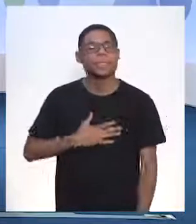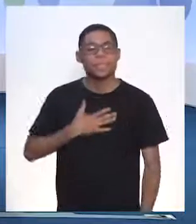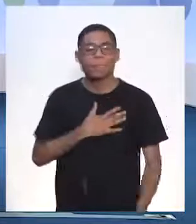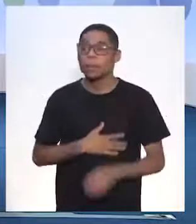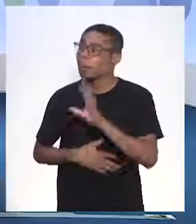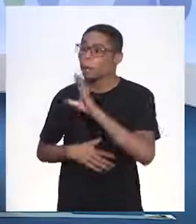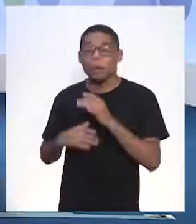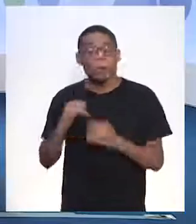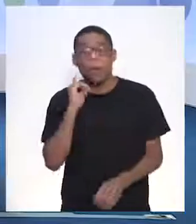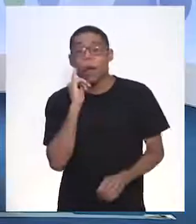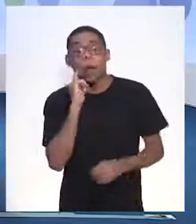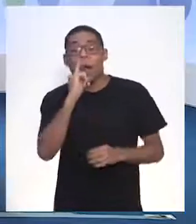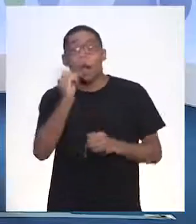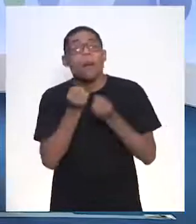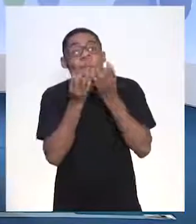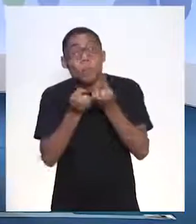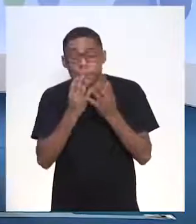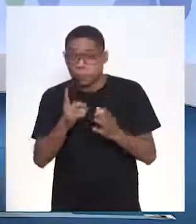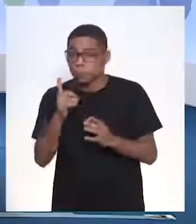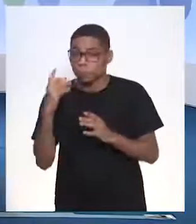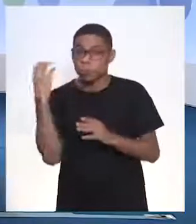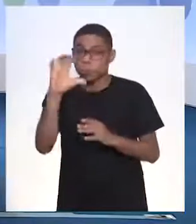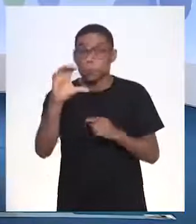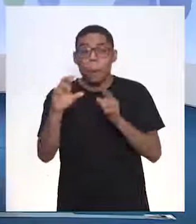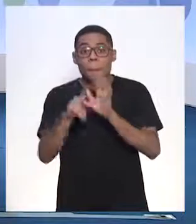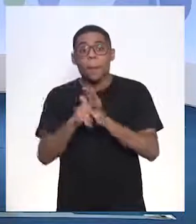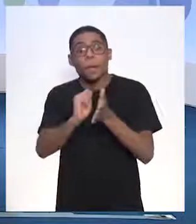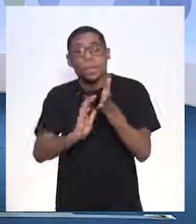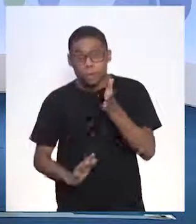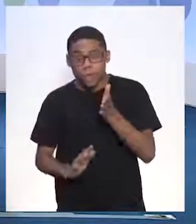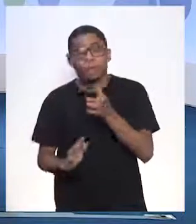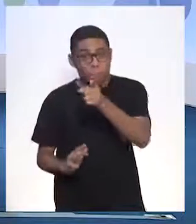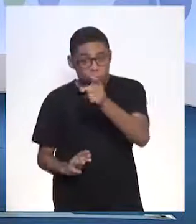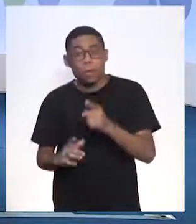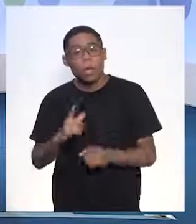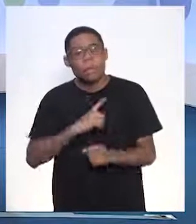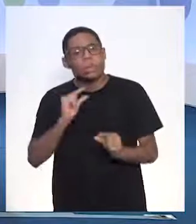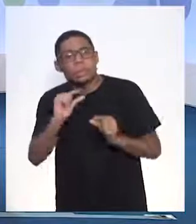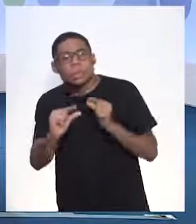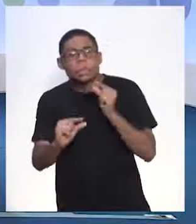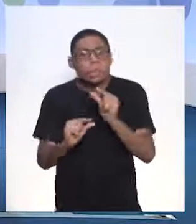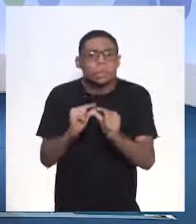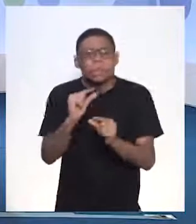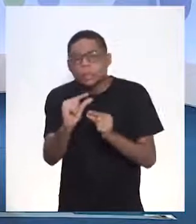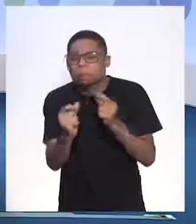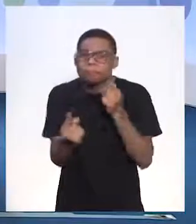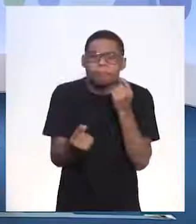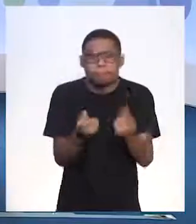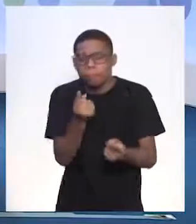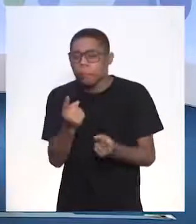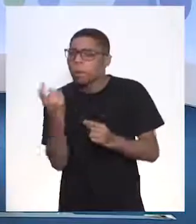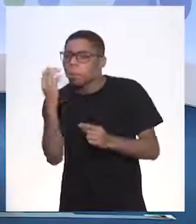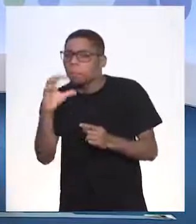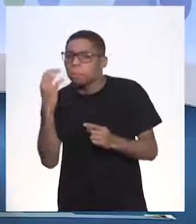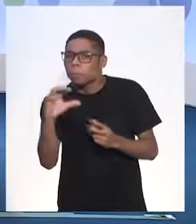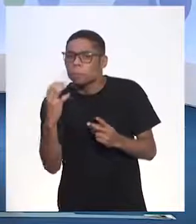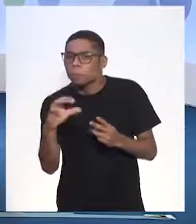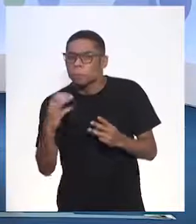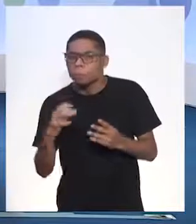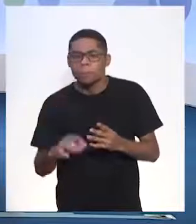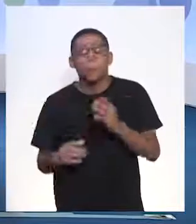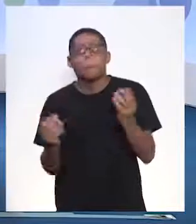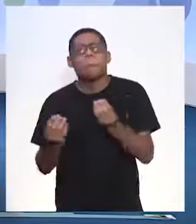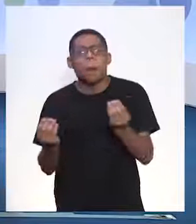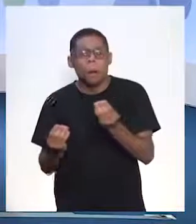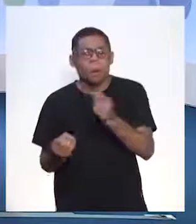A informação da tarefa, ó, vocês estão recebendo as tarefas aí aos poucos, né, Osmar? Sim. Então vocês estão recebendo as tarefas aos poucos